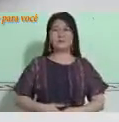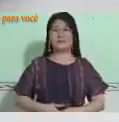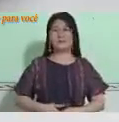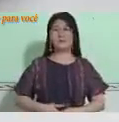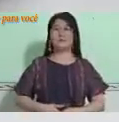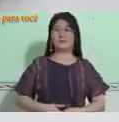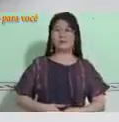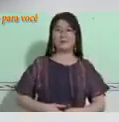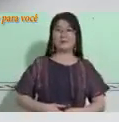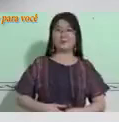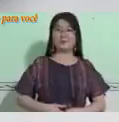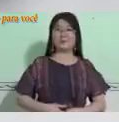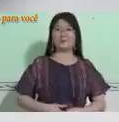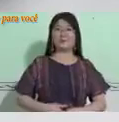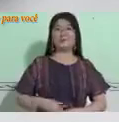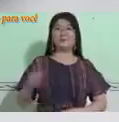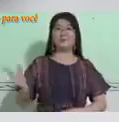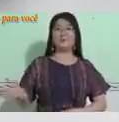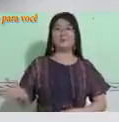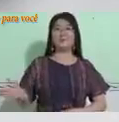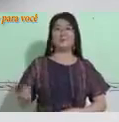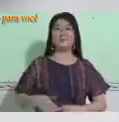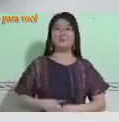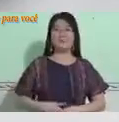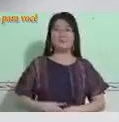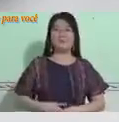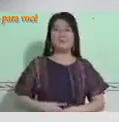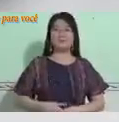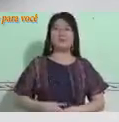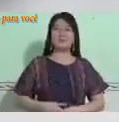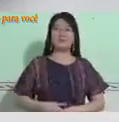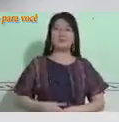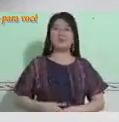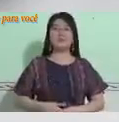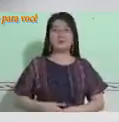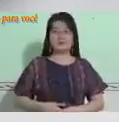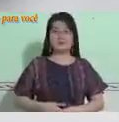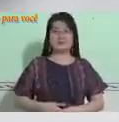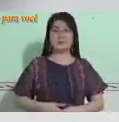não sendo possível ajustar a quantidade de vezes que a pessoa vai respirar.